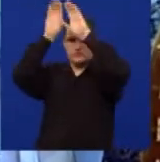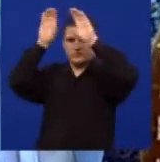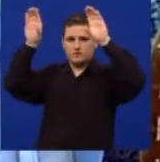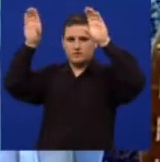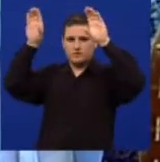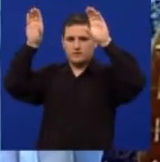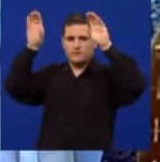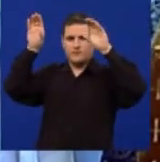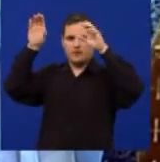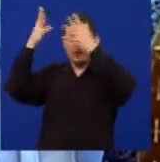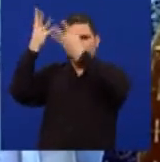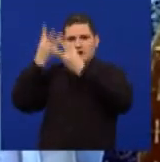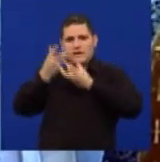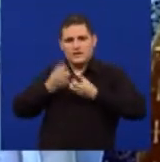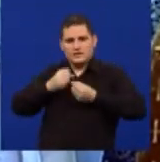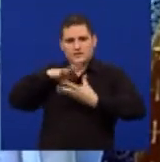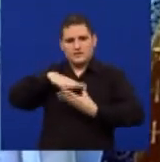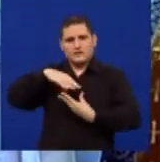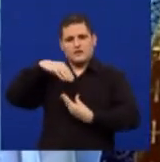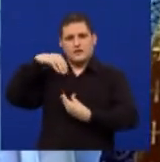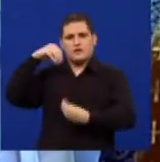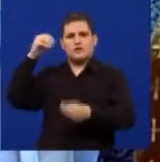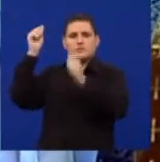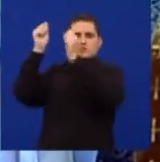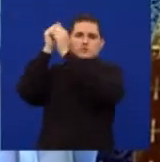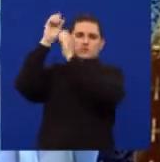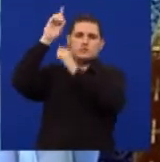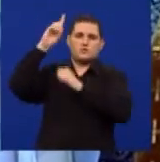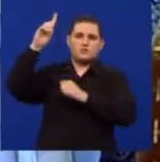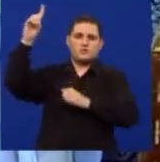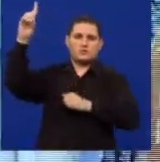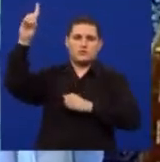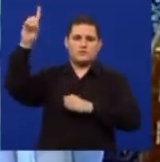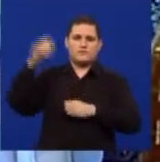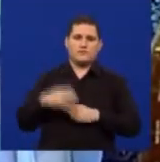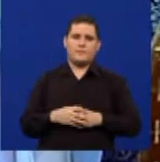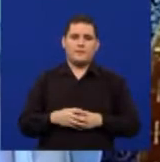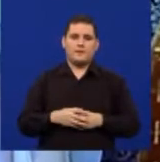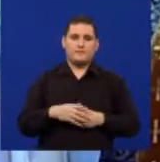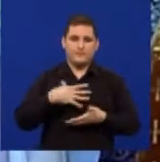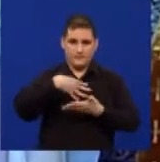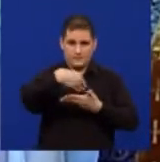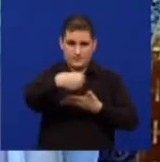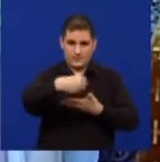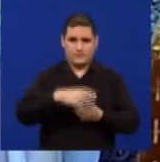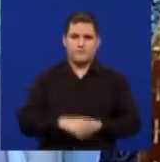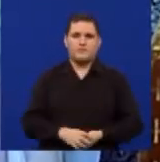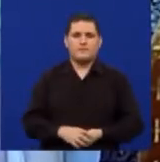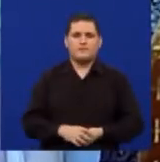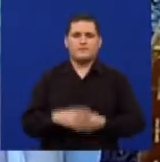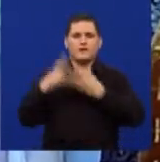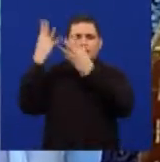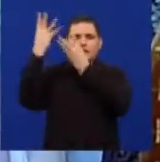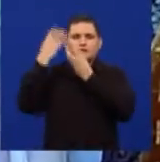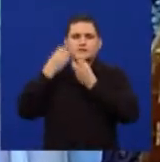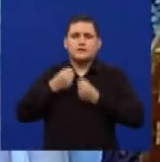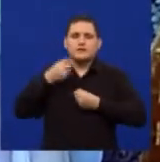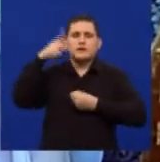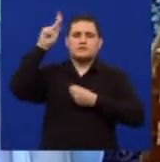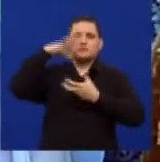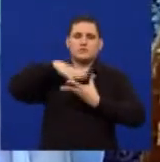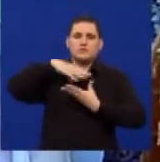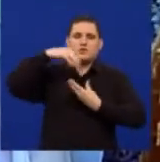a sua alma, levando-a à presença do Altíssimo. Acolhei a sua alma, levando-a à presença